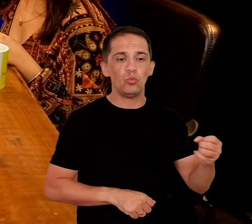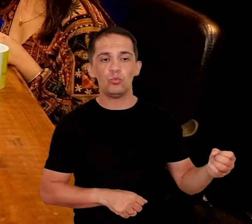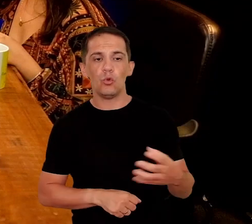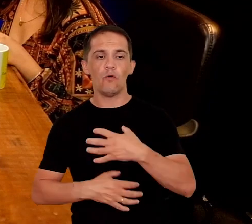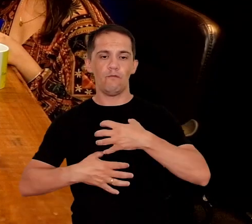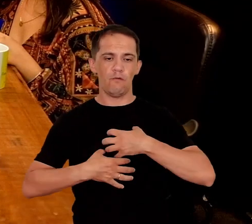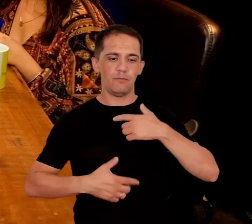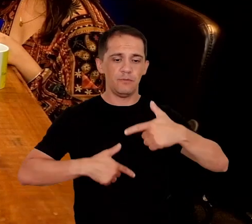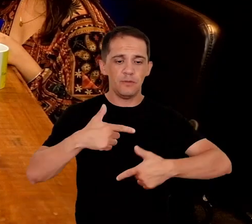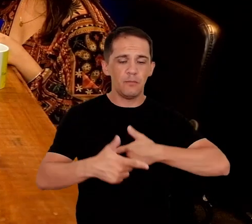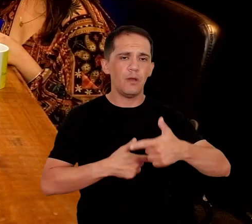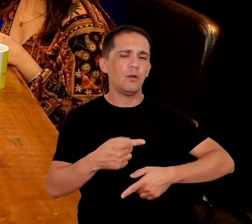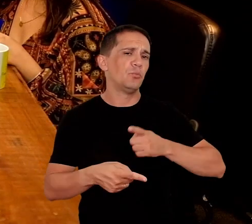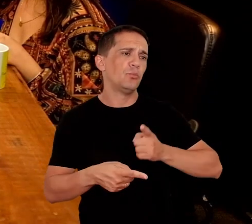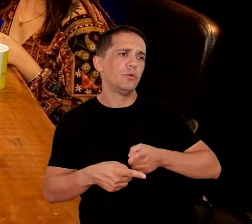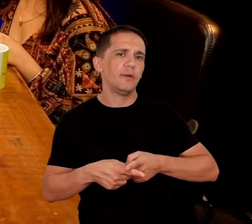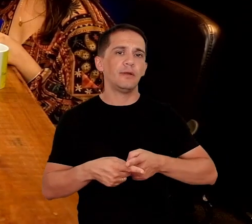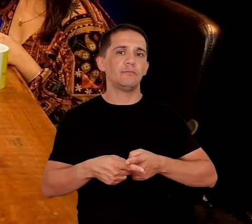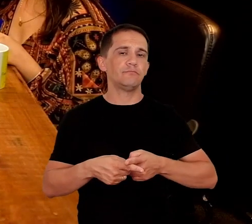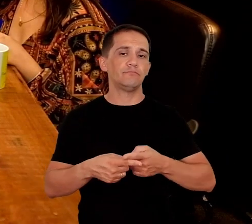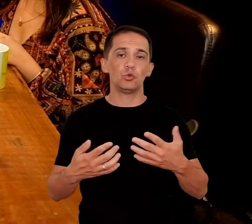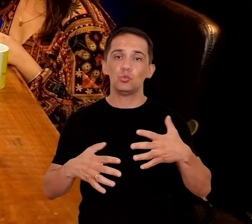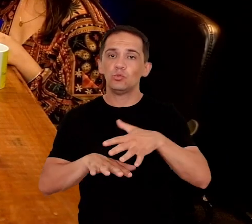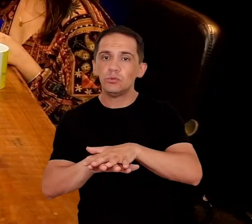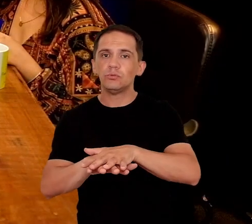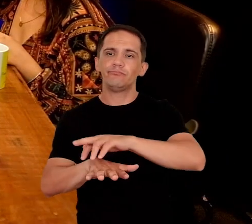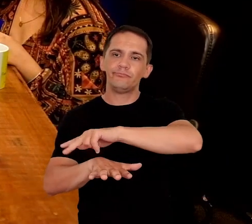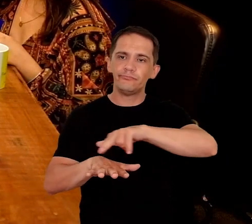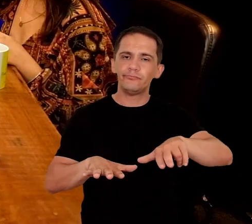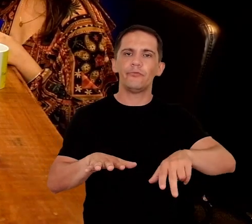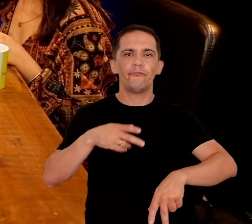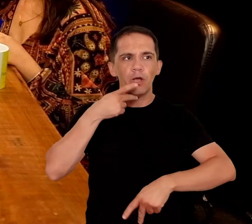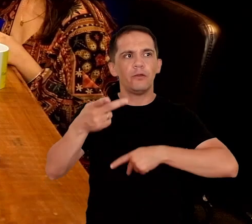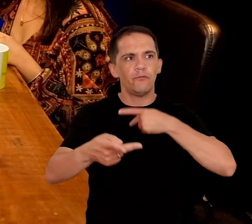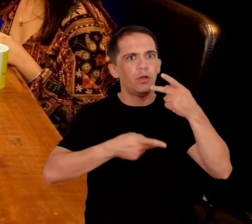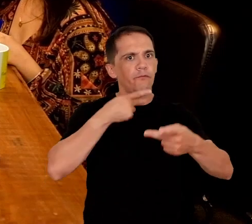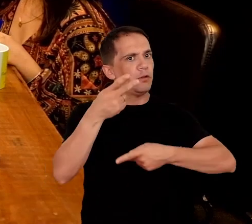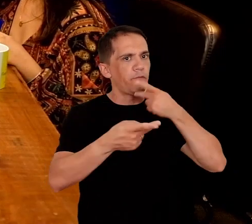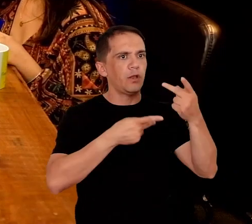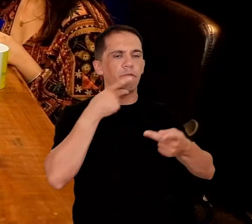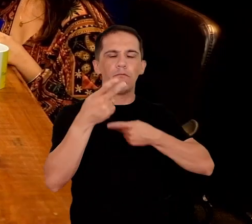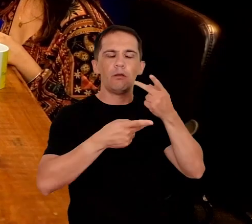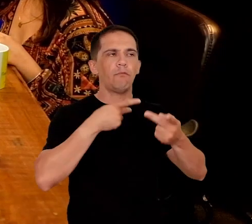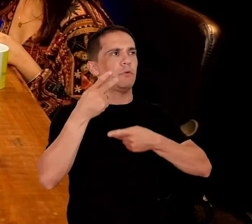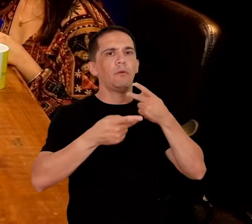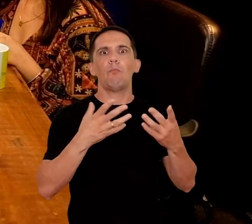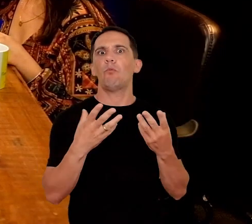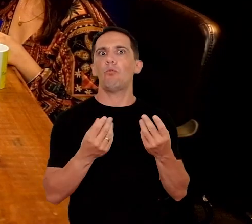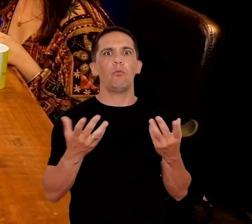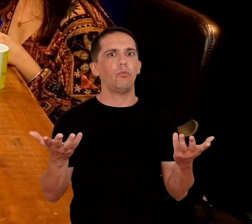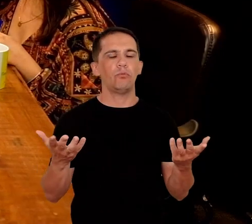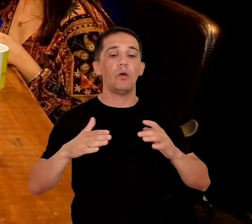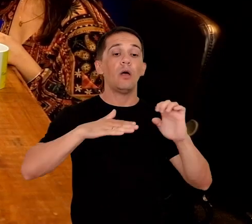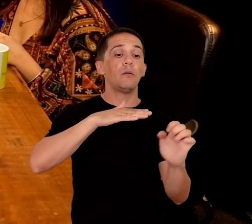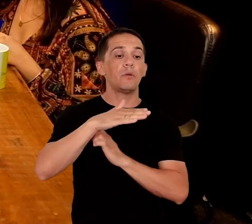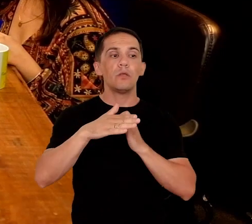tanto assim, e as empresas começaram a precisar, é a questão da batida da diversidade, inclusão, Sim. Muito. se tocado muito nesse